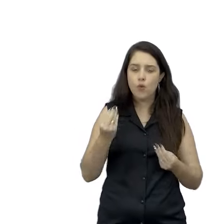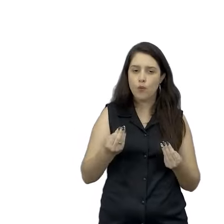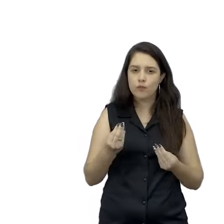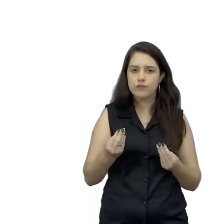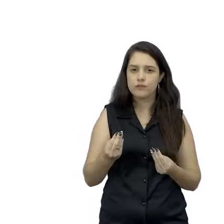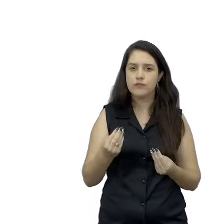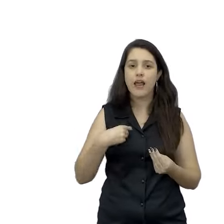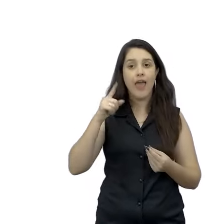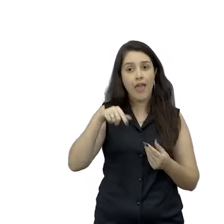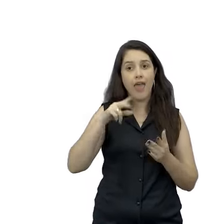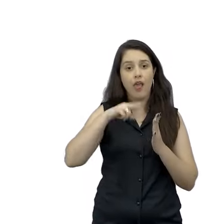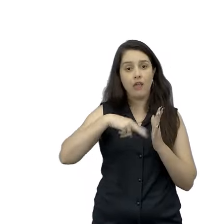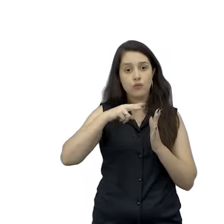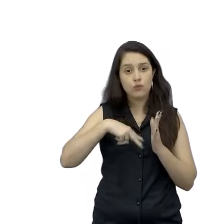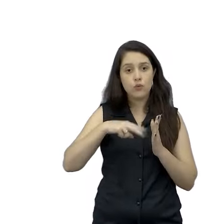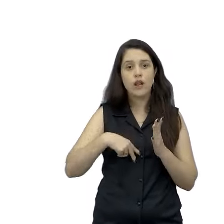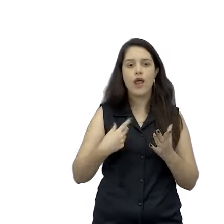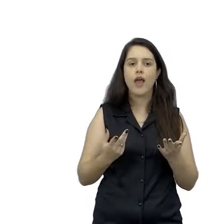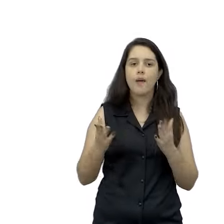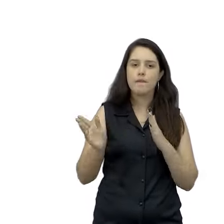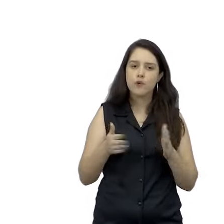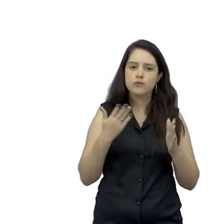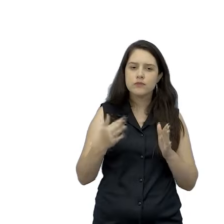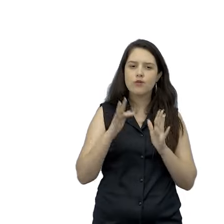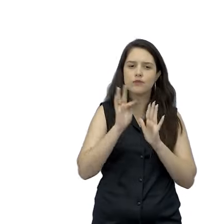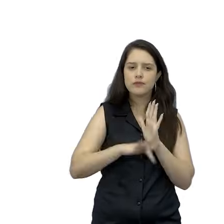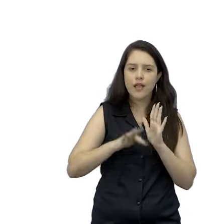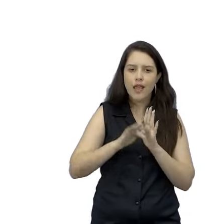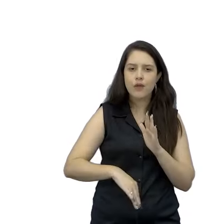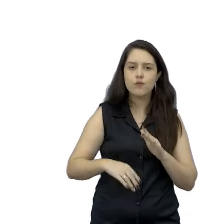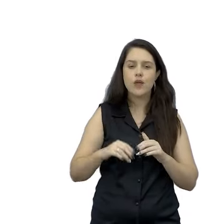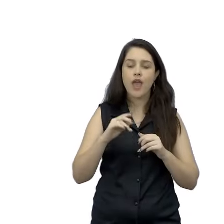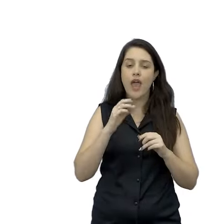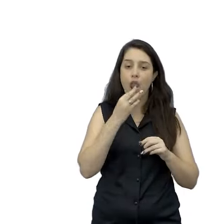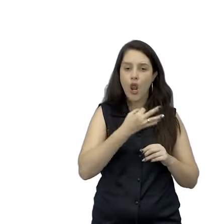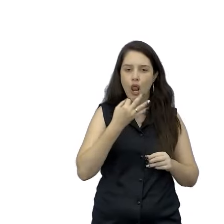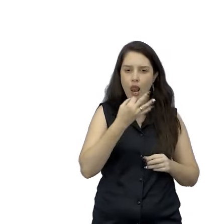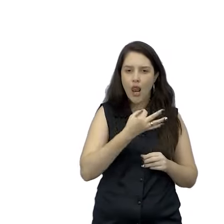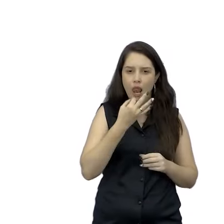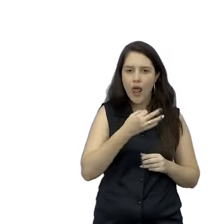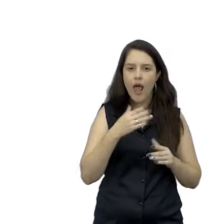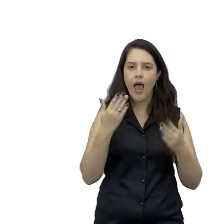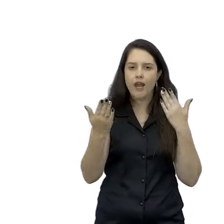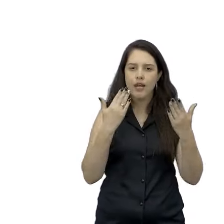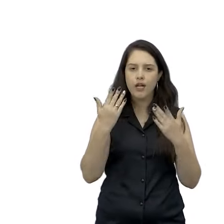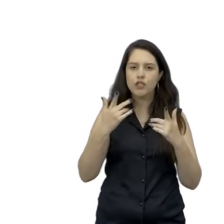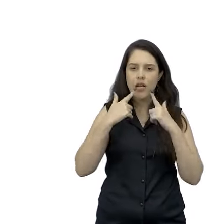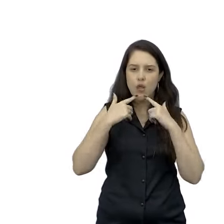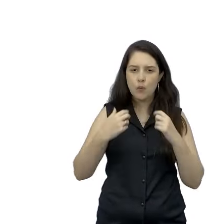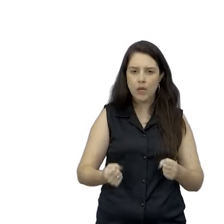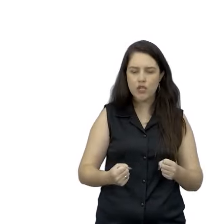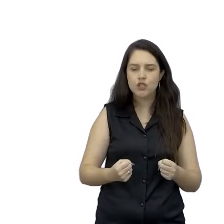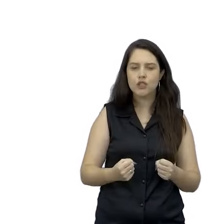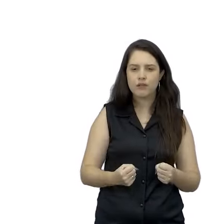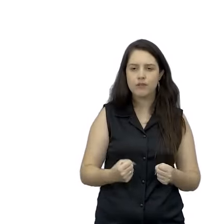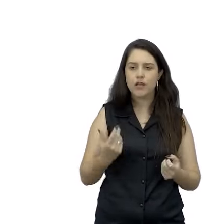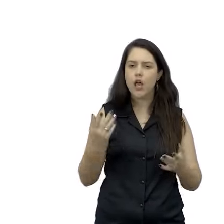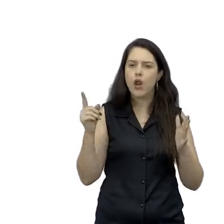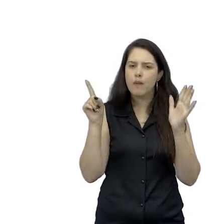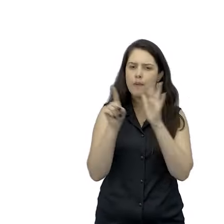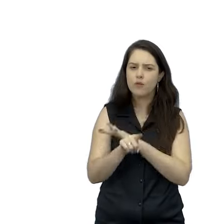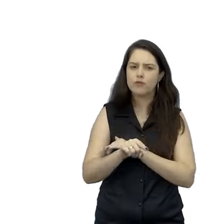é a leitura, é a produção de textos, é a oralidade, é a análise linguística e a semiótica. E aí eu pergunto para